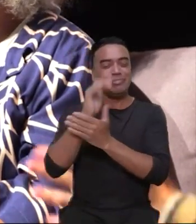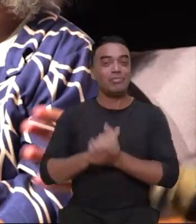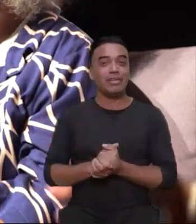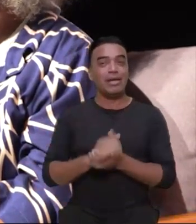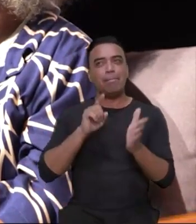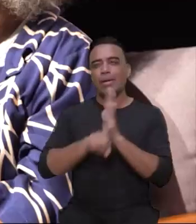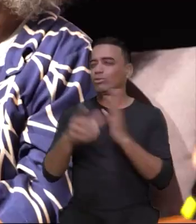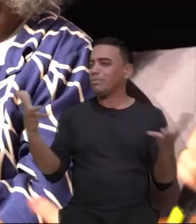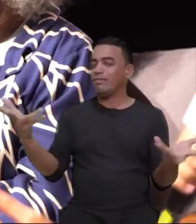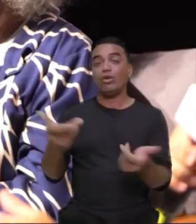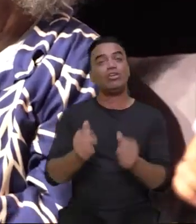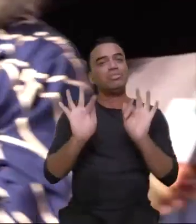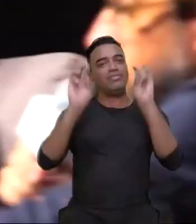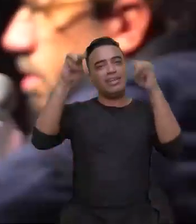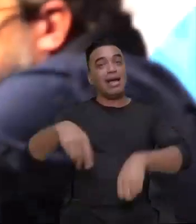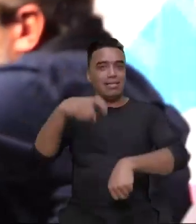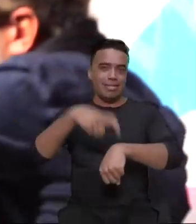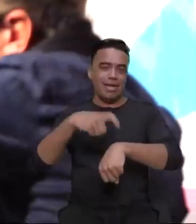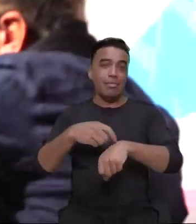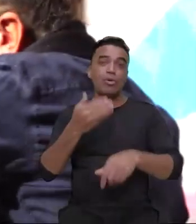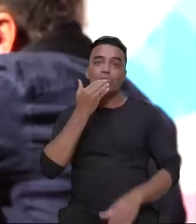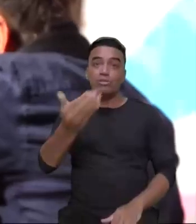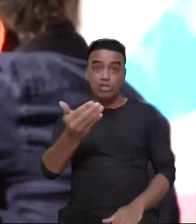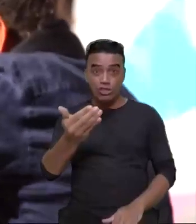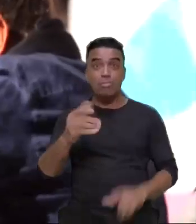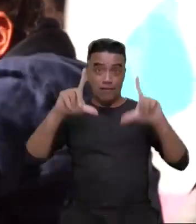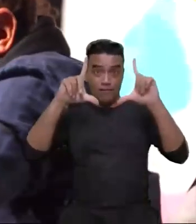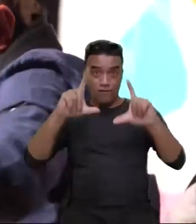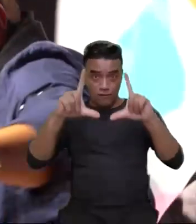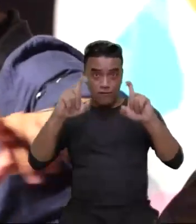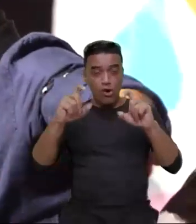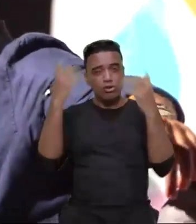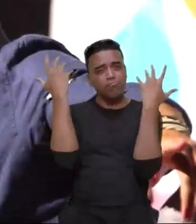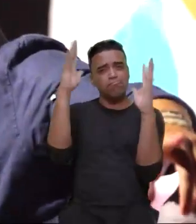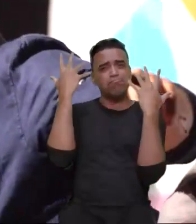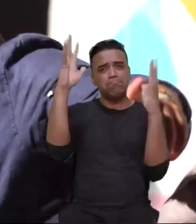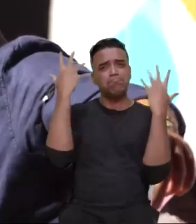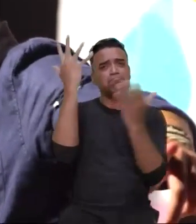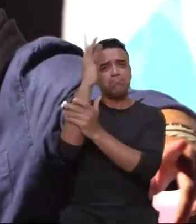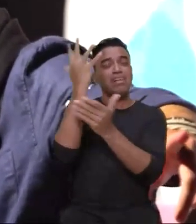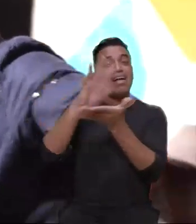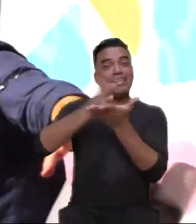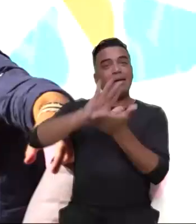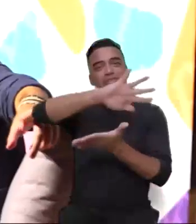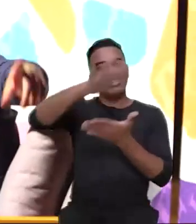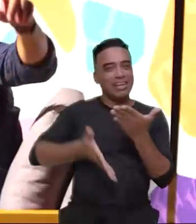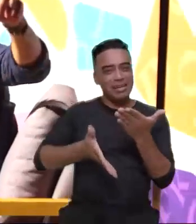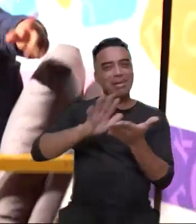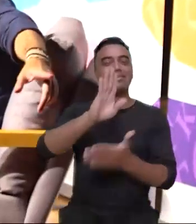Gente, perguntas maravilhosas. Eu tenho que encerrar por causa do tempo. Eu queria pedir para vocês ficarem aqui para a gente fazer uma foto. Eu queria uma salva de palmas para a nossa intérprete de